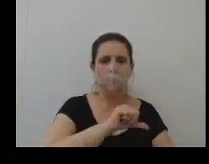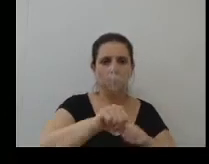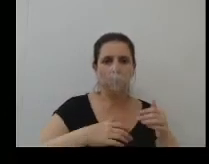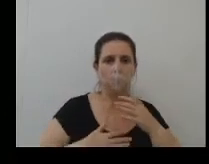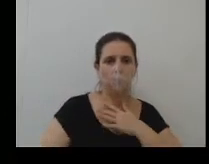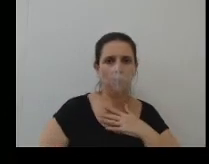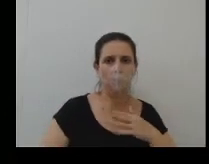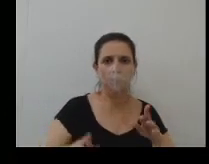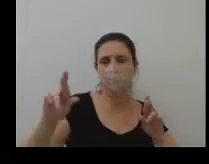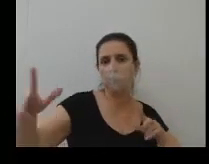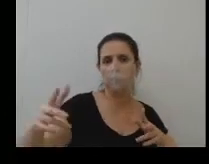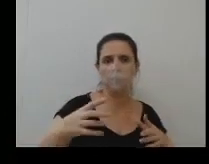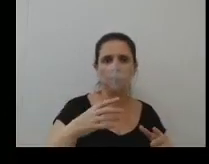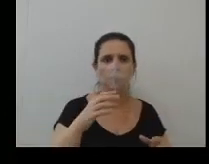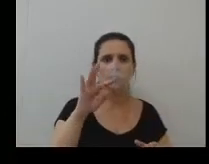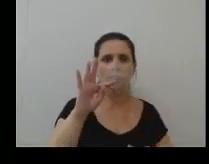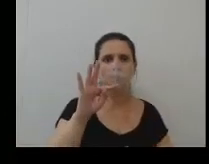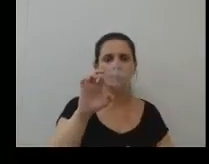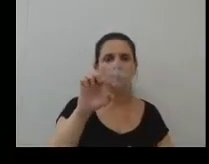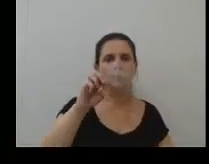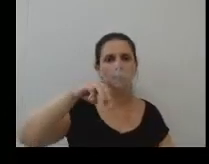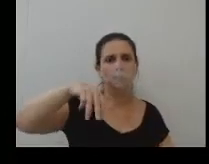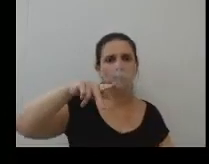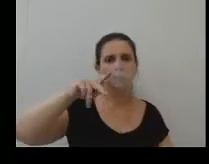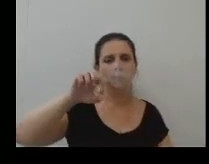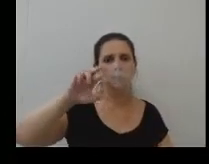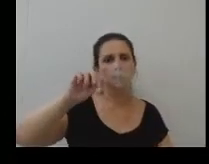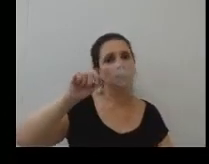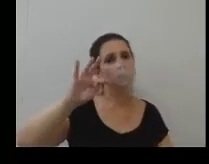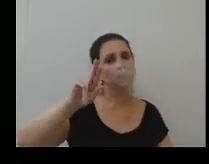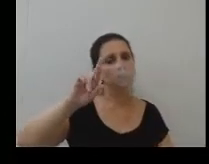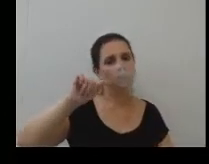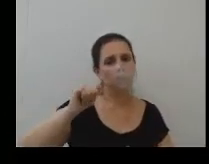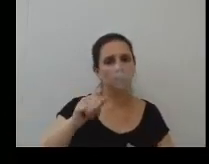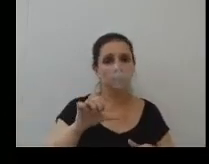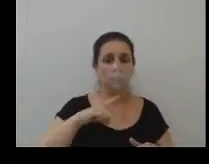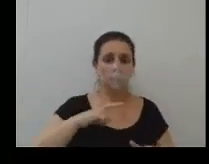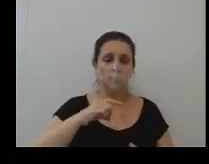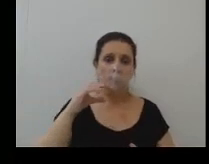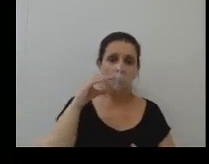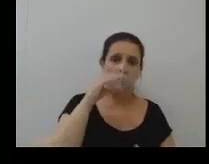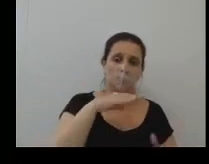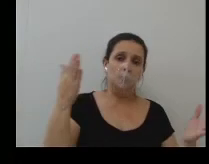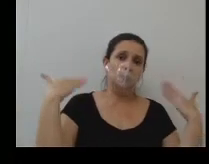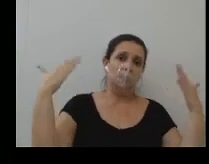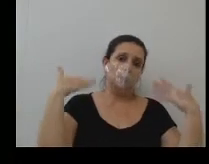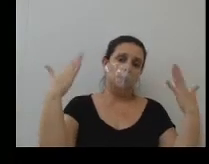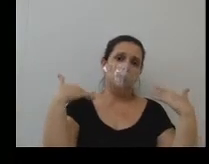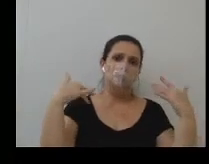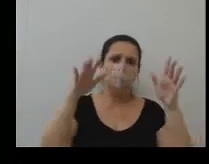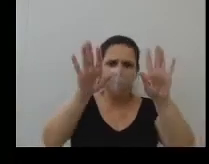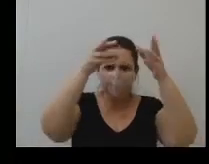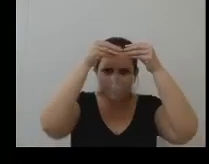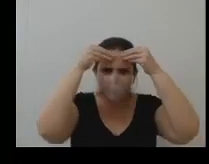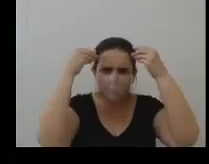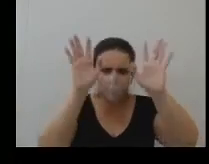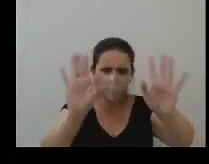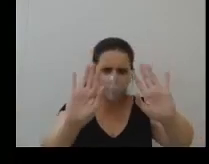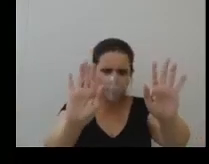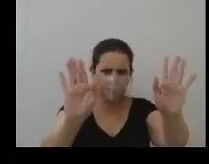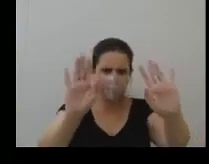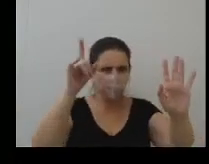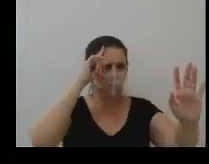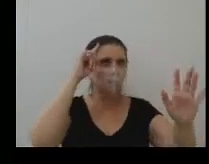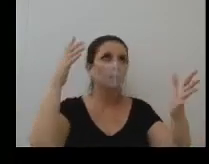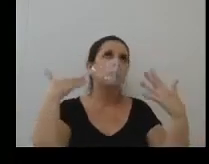temperatura entre eles. Olha que bacana. Para existir calor agora, esqueçam aquela ideia do corriqueiro,